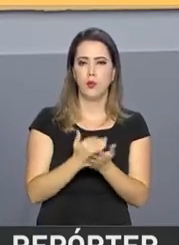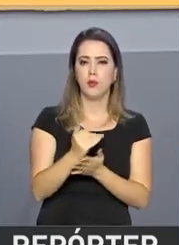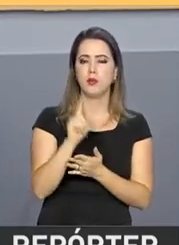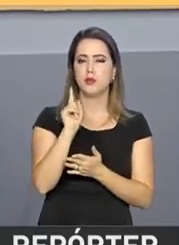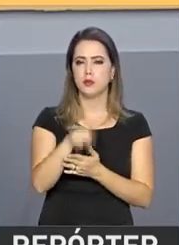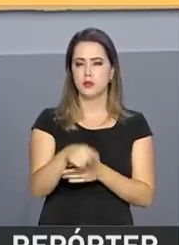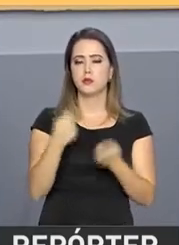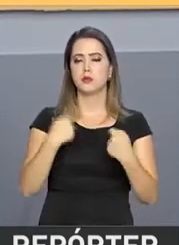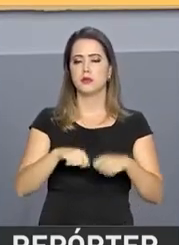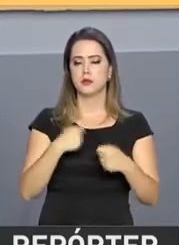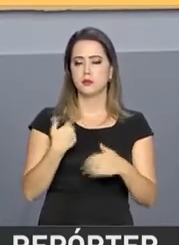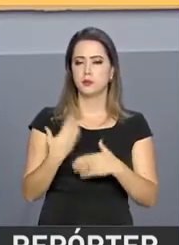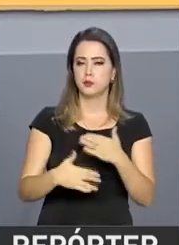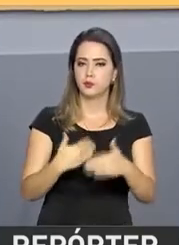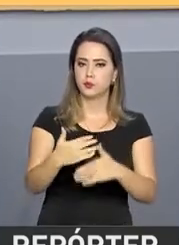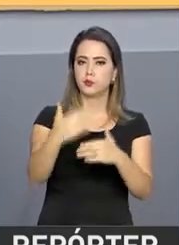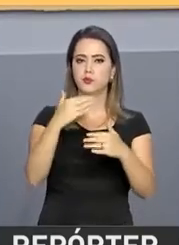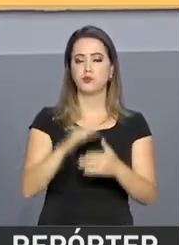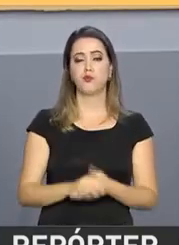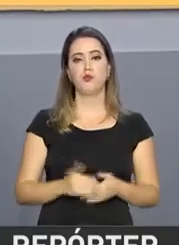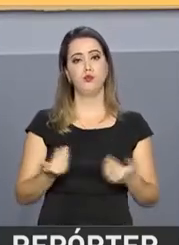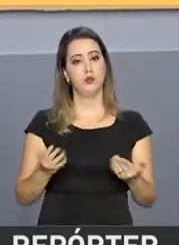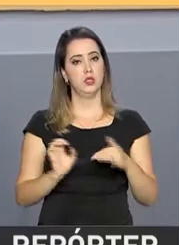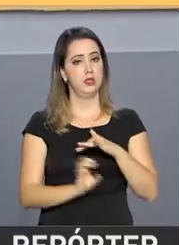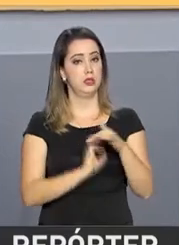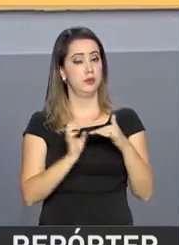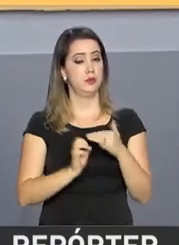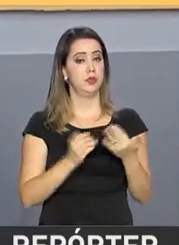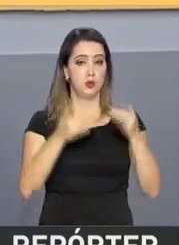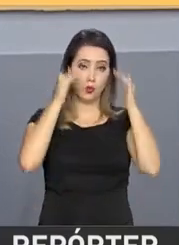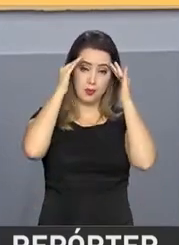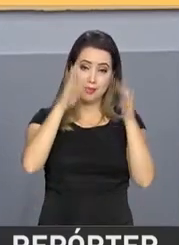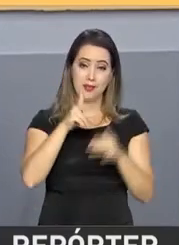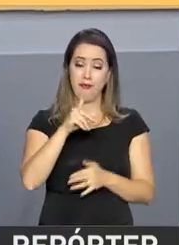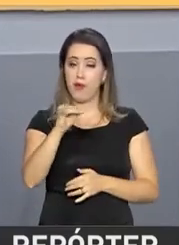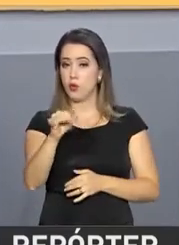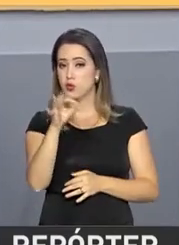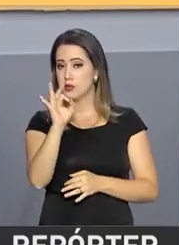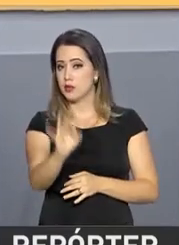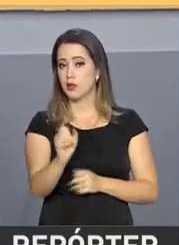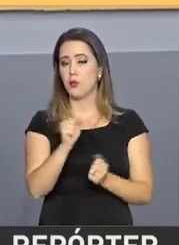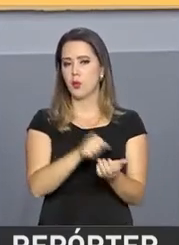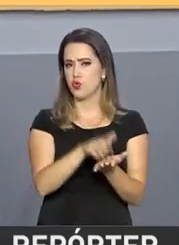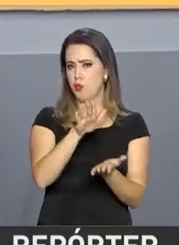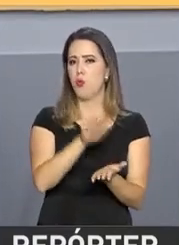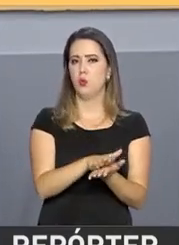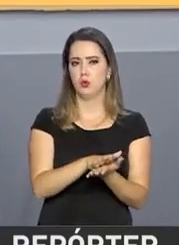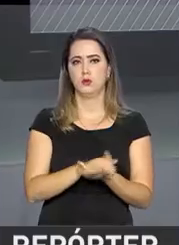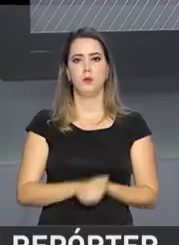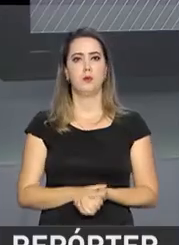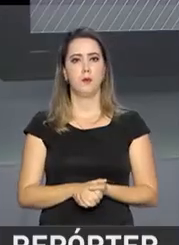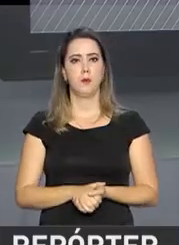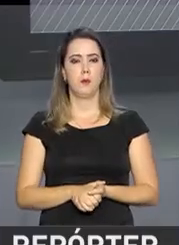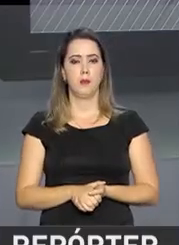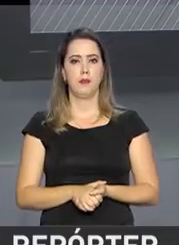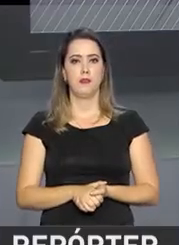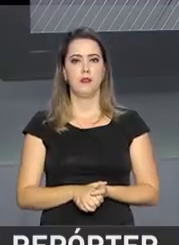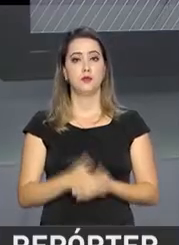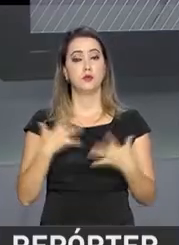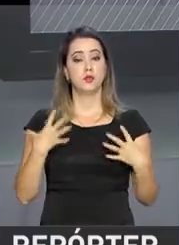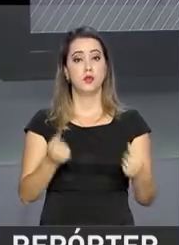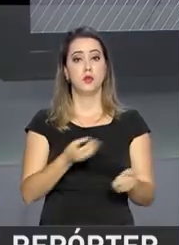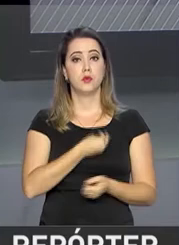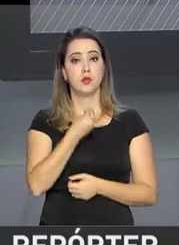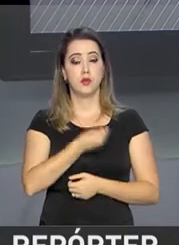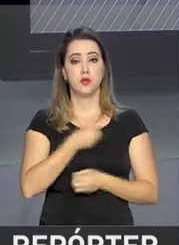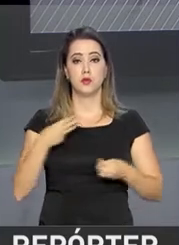funcionam como pré-requisitos. As empresas que não observarem as datas podem ser punidas e receber multas. E agora a gente vai